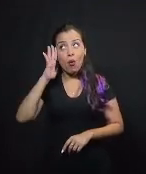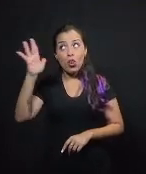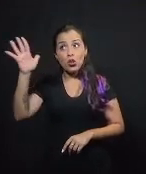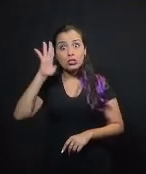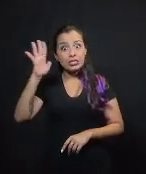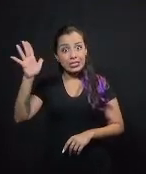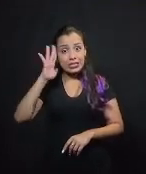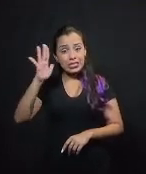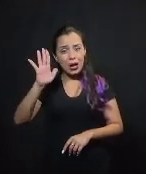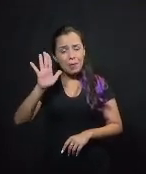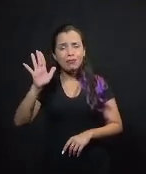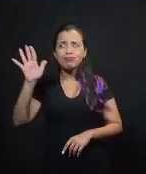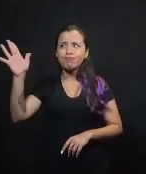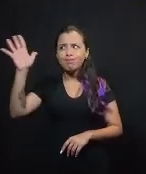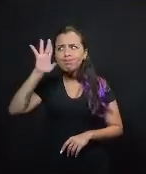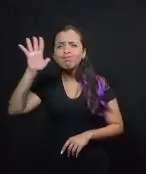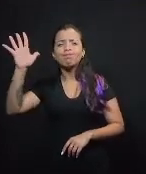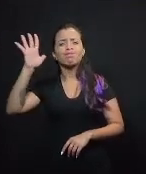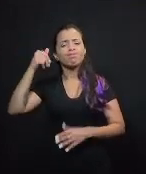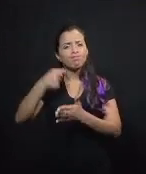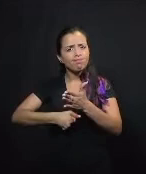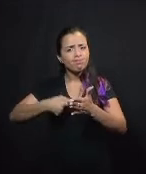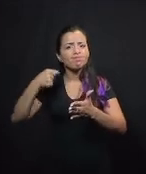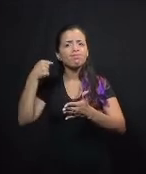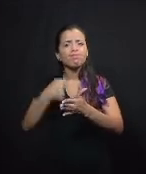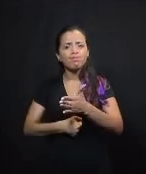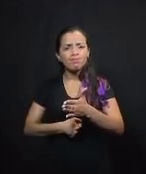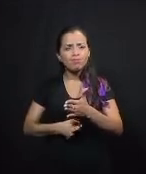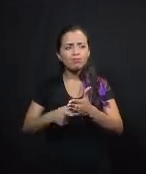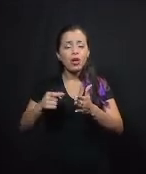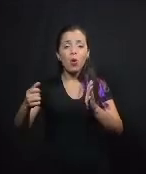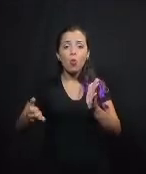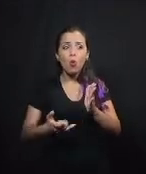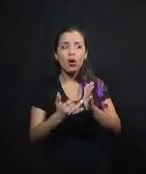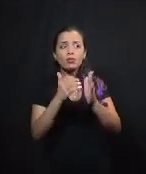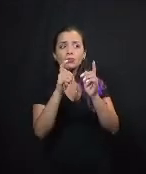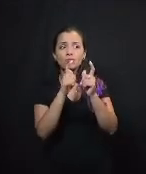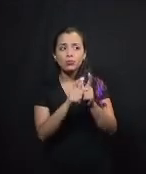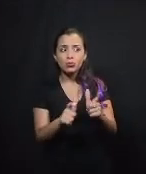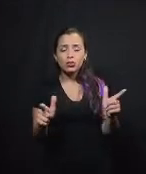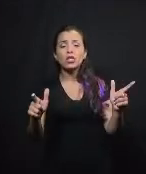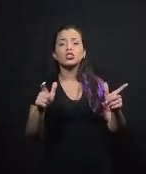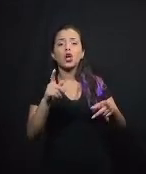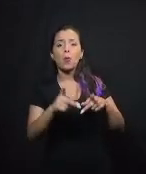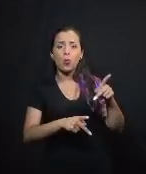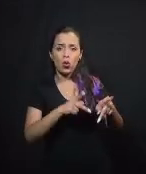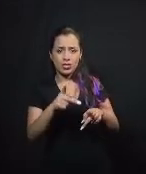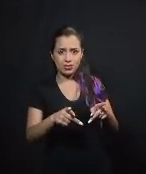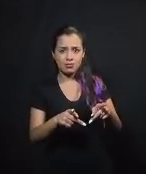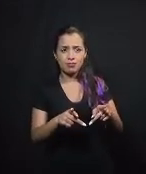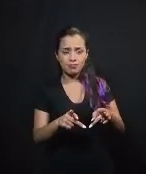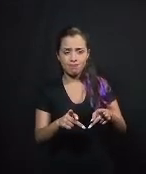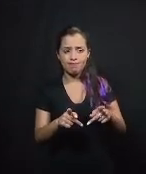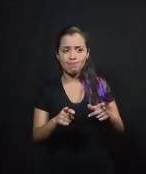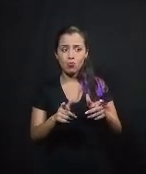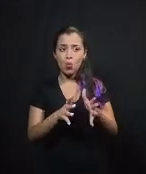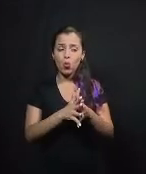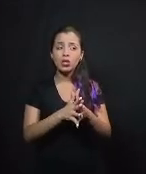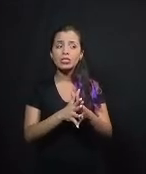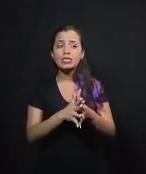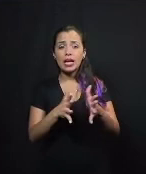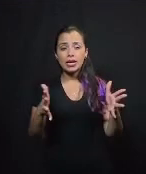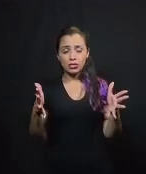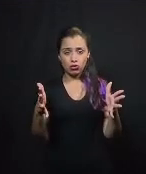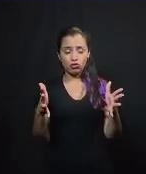não tenhamos ilusão, uma grande massa da população, todos pensemos mesmo uma grande massa da população que tem